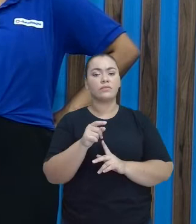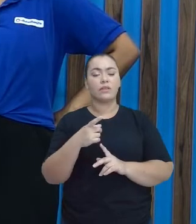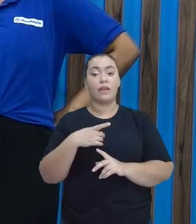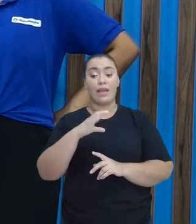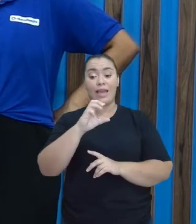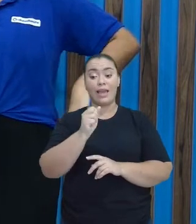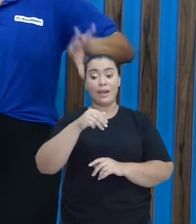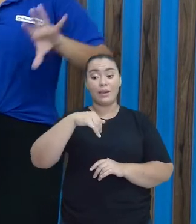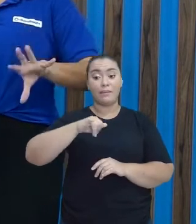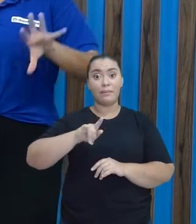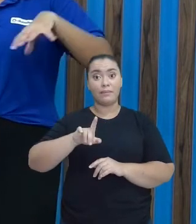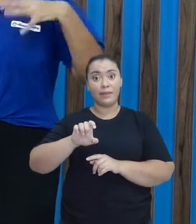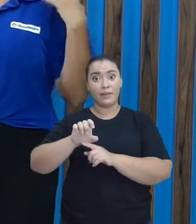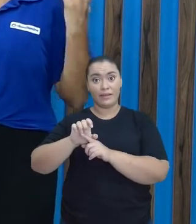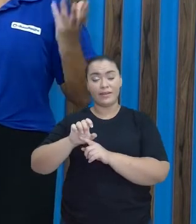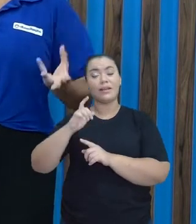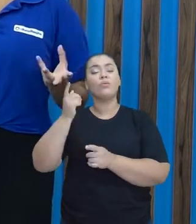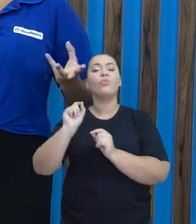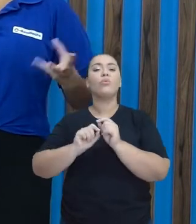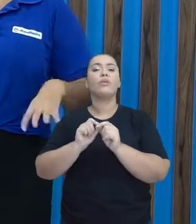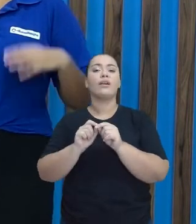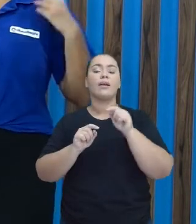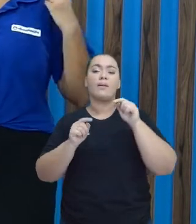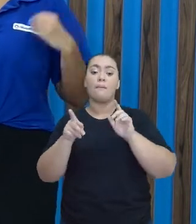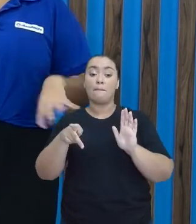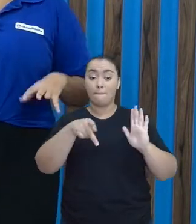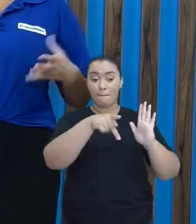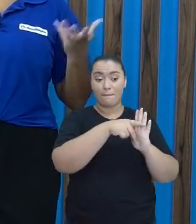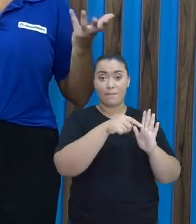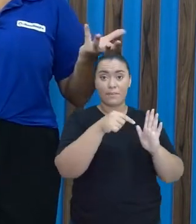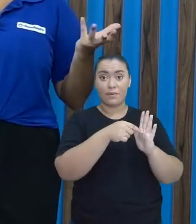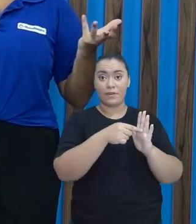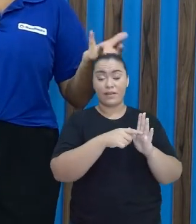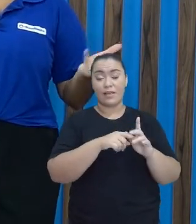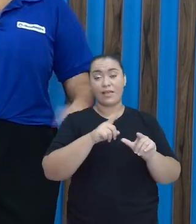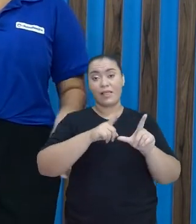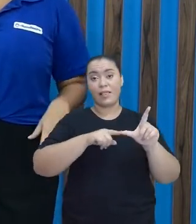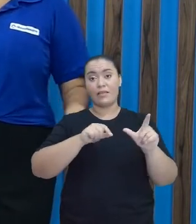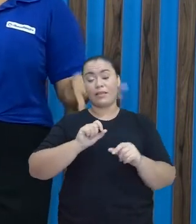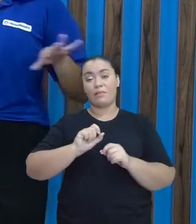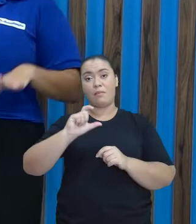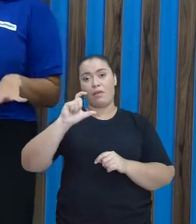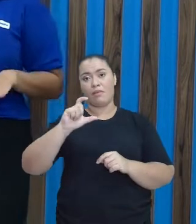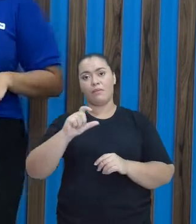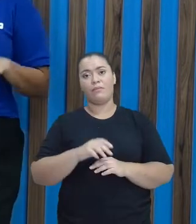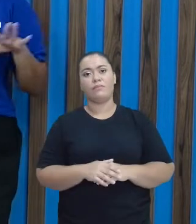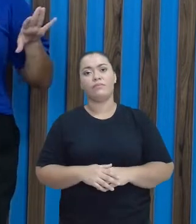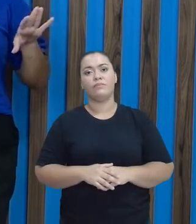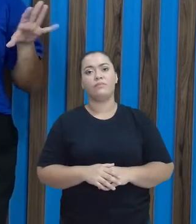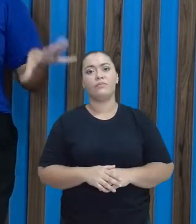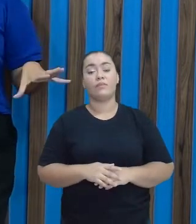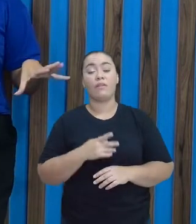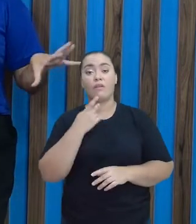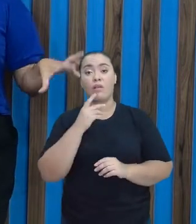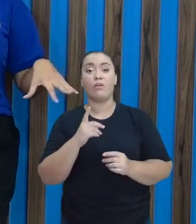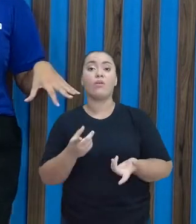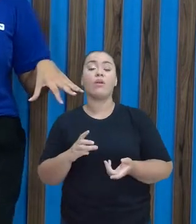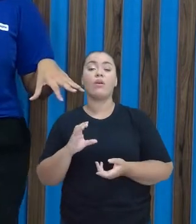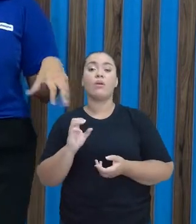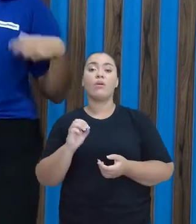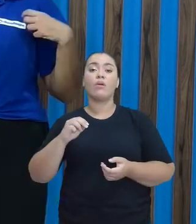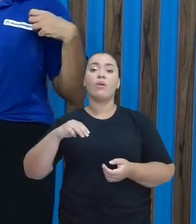Camille. O próprio, você vai usar o quê? A letra maiúscula, né? Quando eu falo concreto e abstrato,